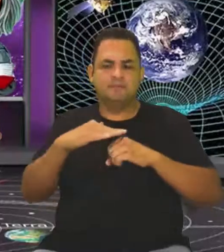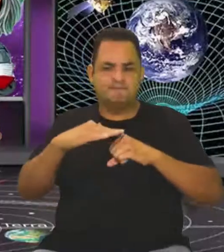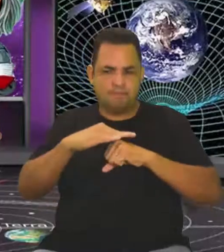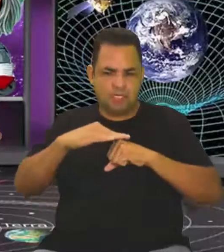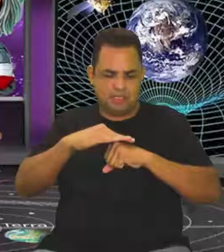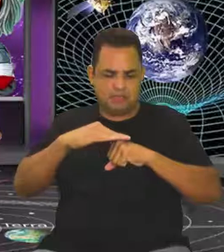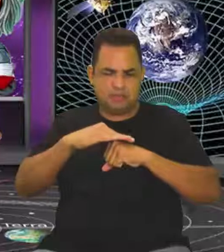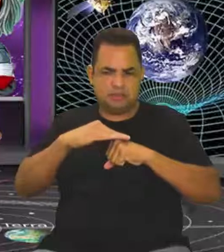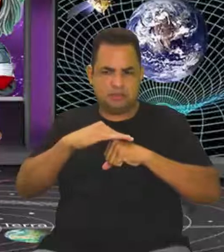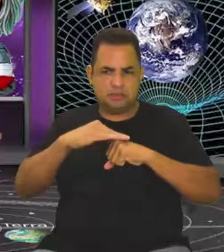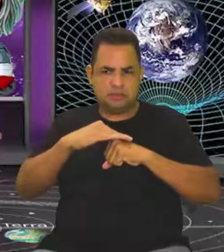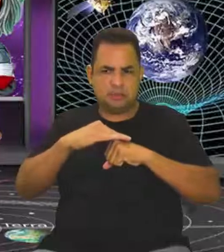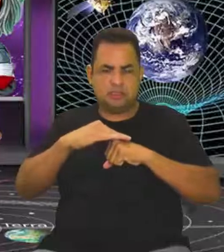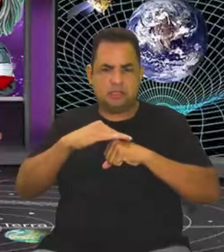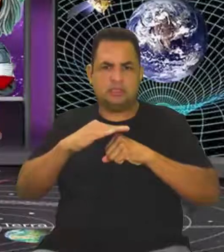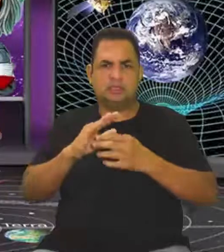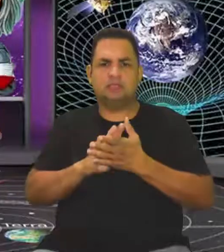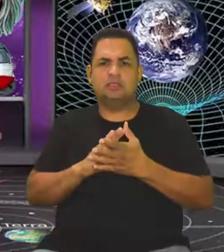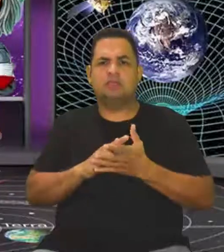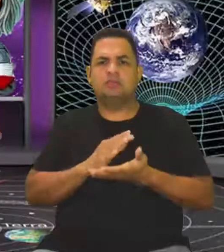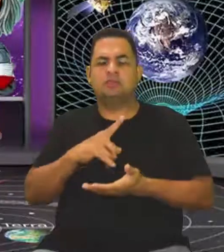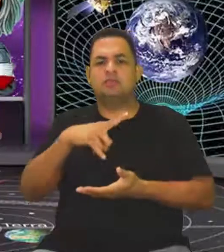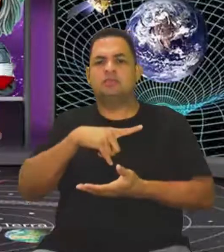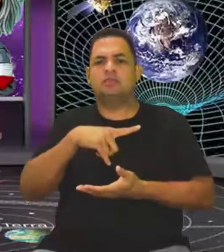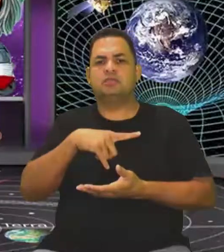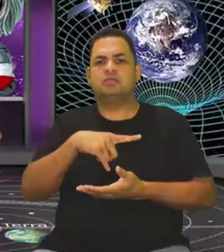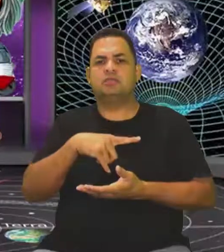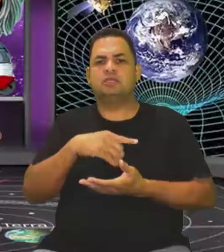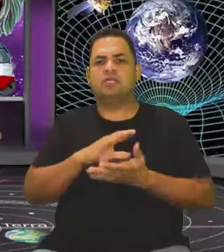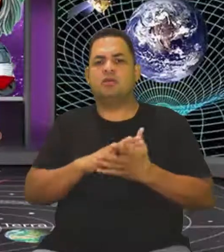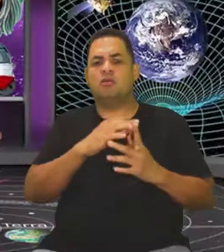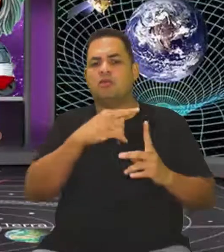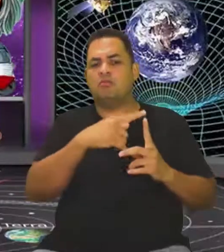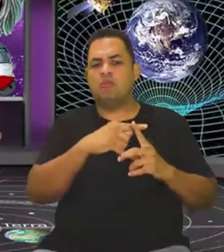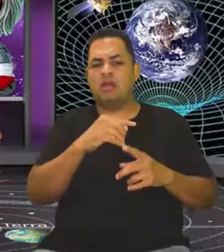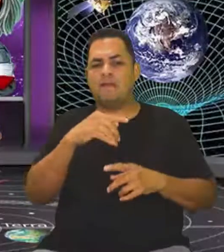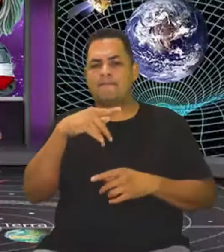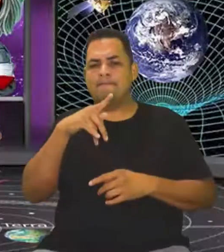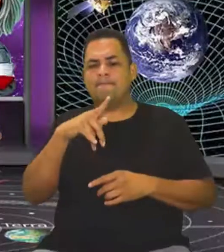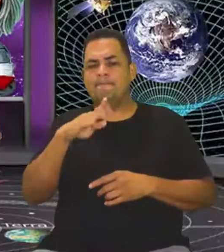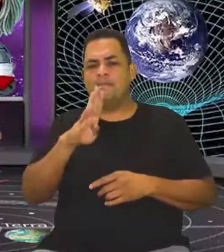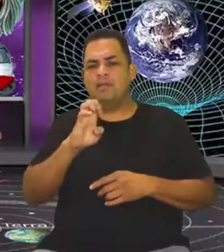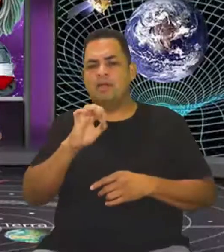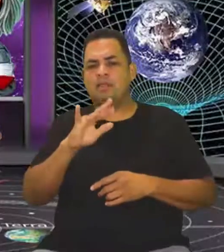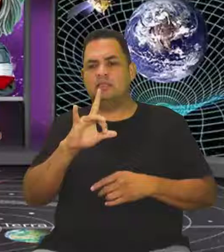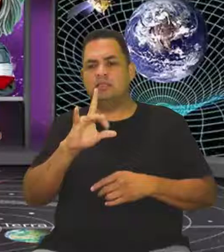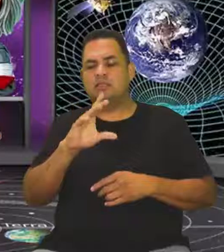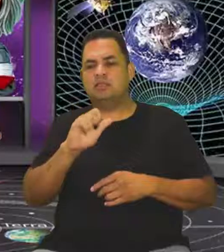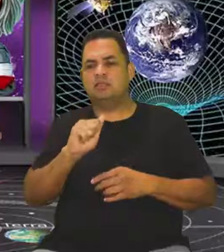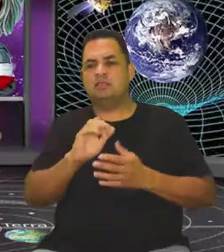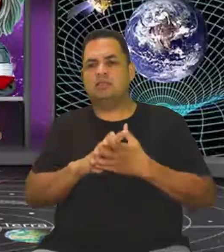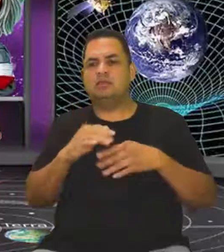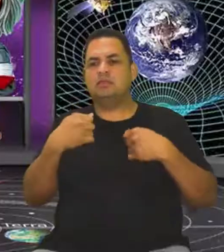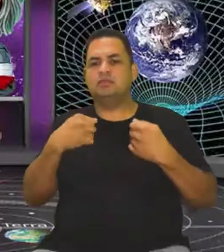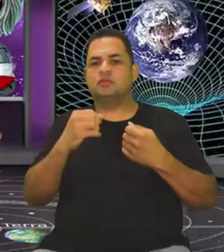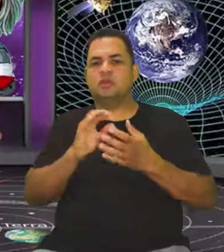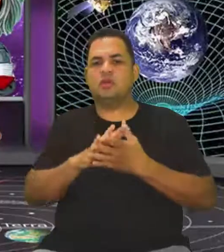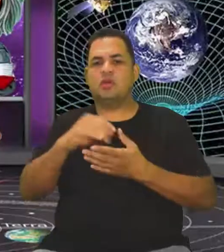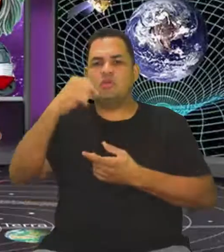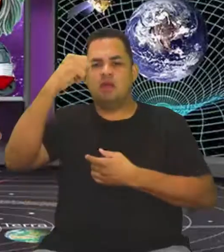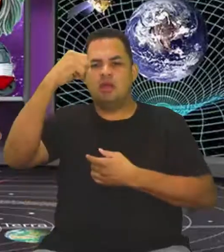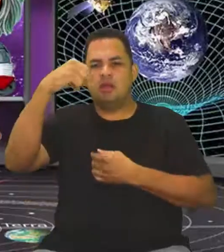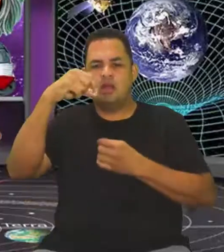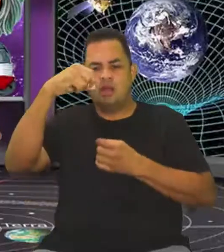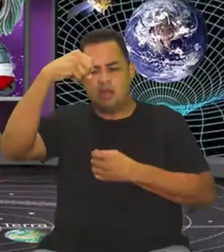por exemplo, se eu tenho uma bateria e eu estou colocando LED, se eu não colocar um resistor, meu LED queima. Certo? Mas eu quero